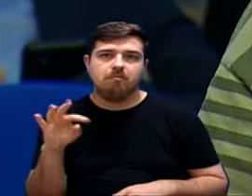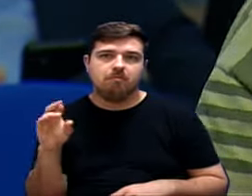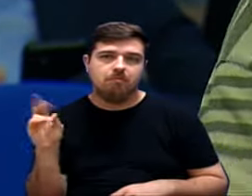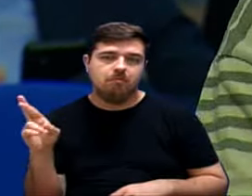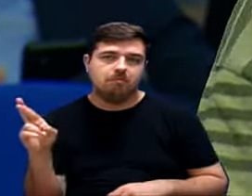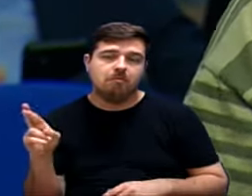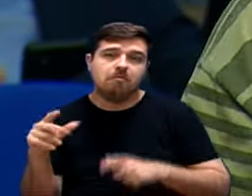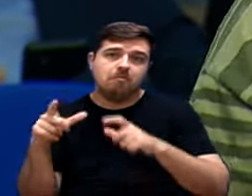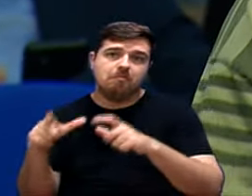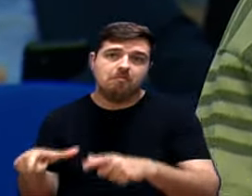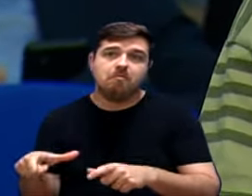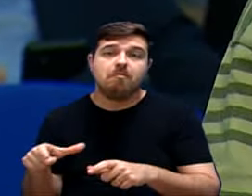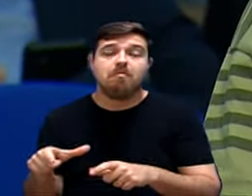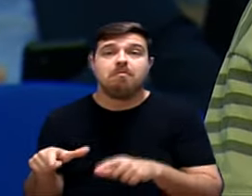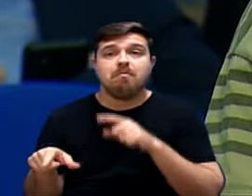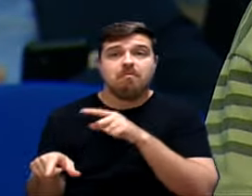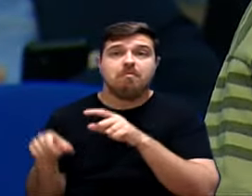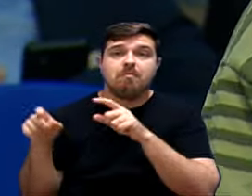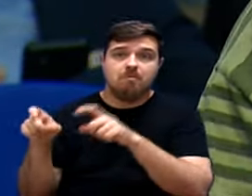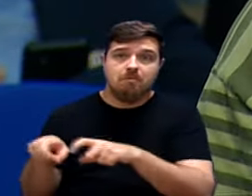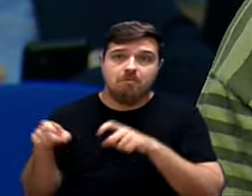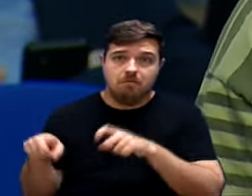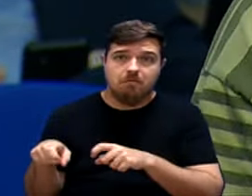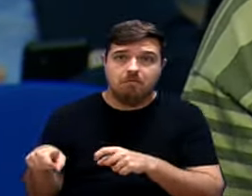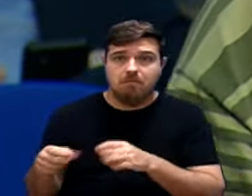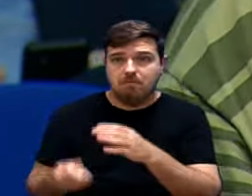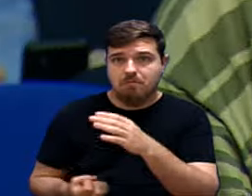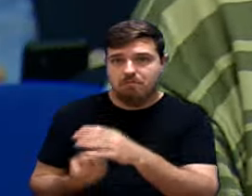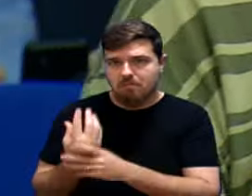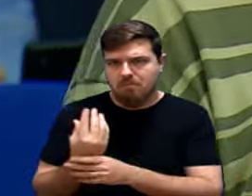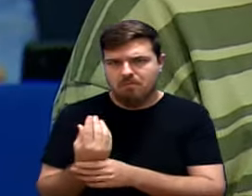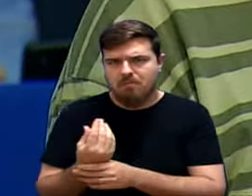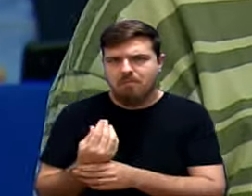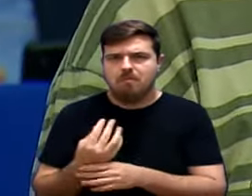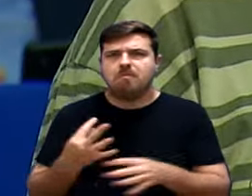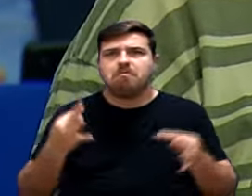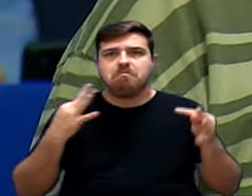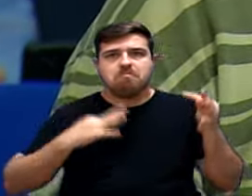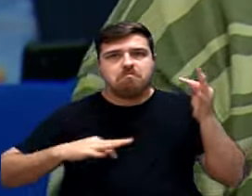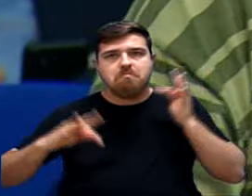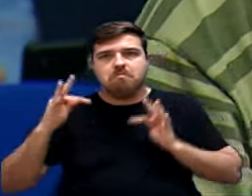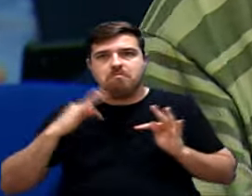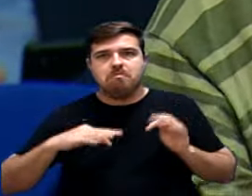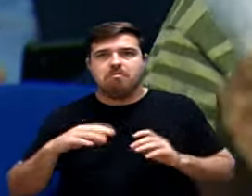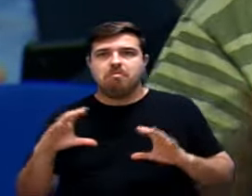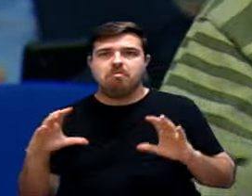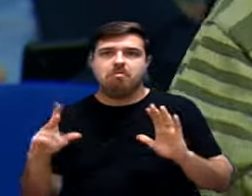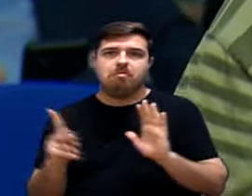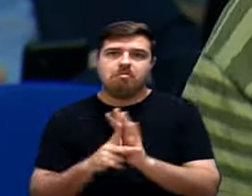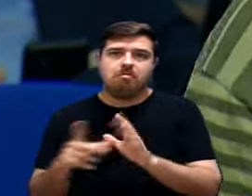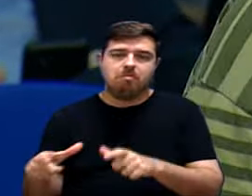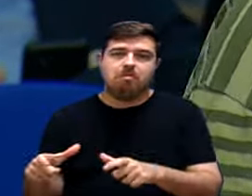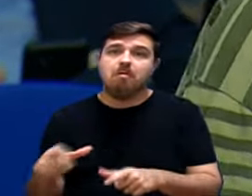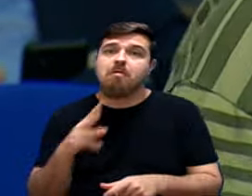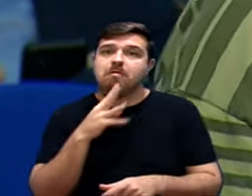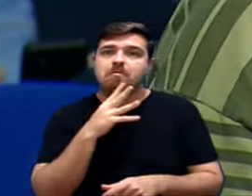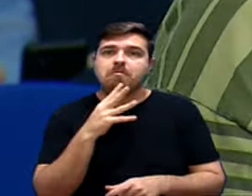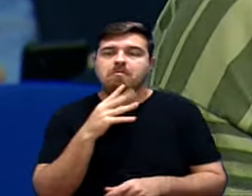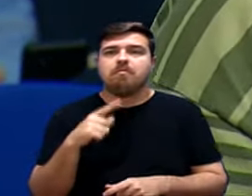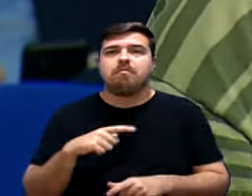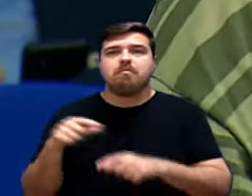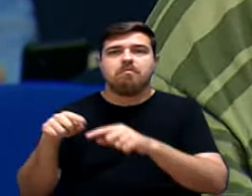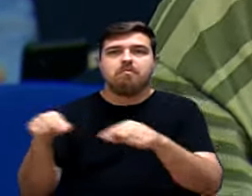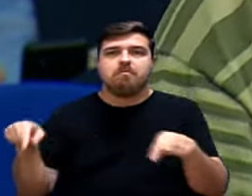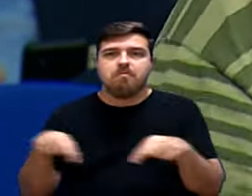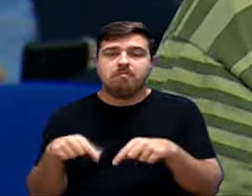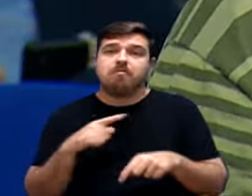naquela área como a zona rural ia ser criado um distrito um distrito turístico né para quem não conhece ali hoje você tem uma área